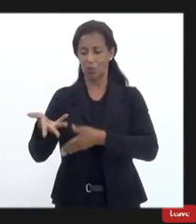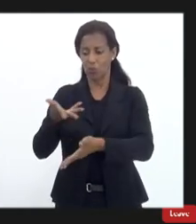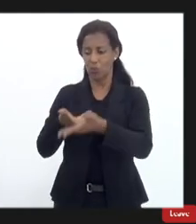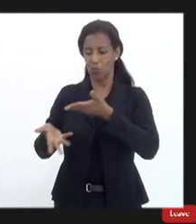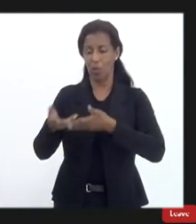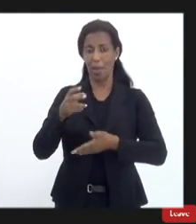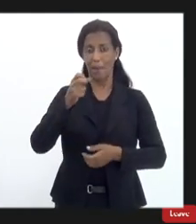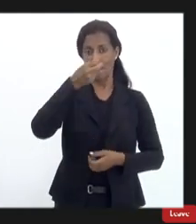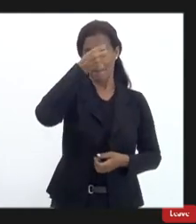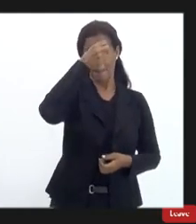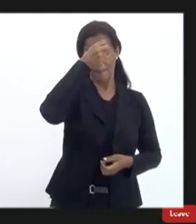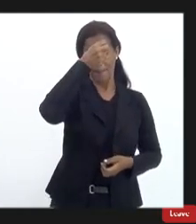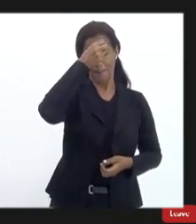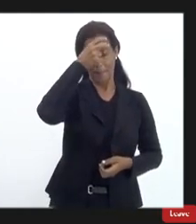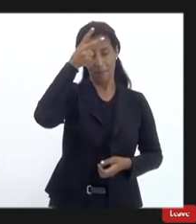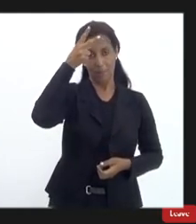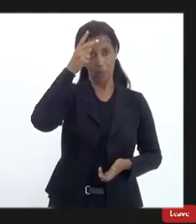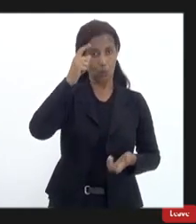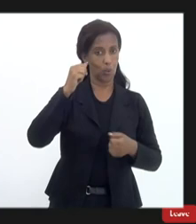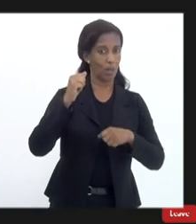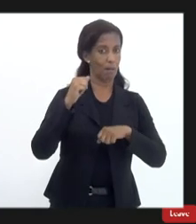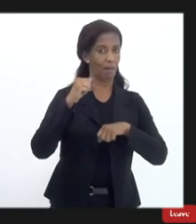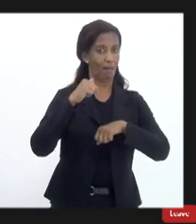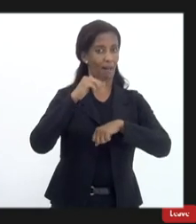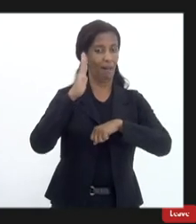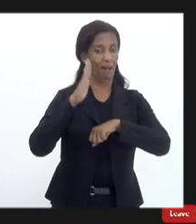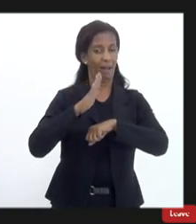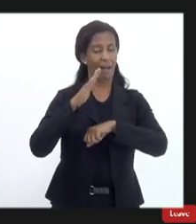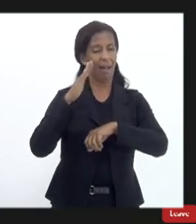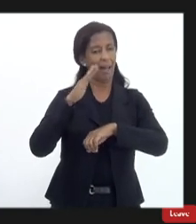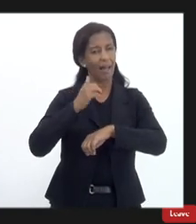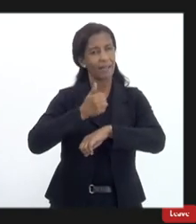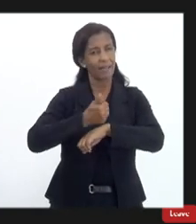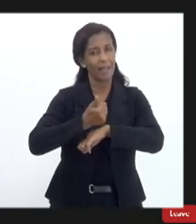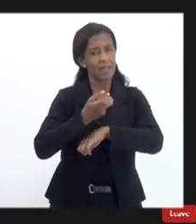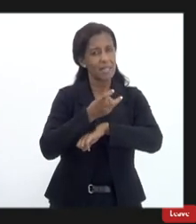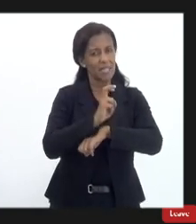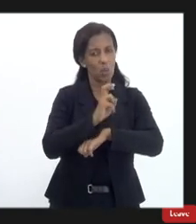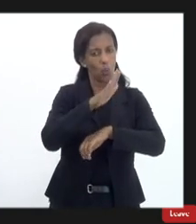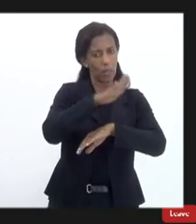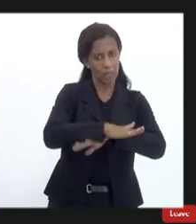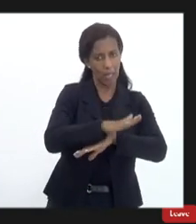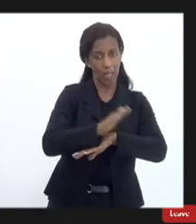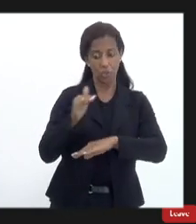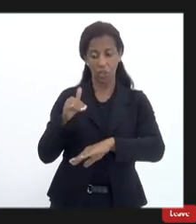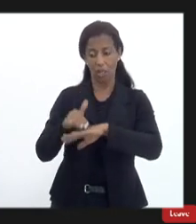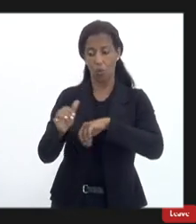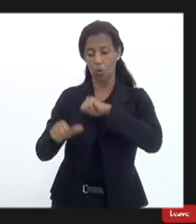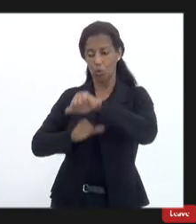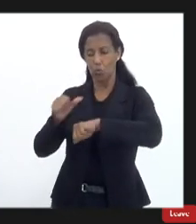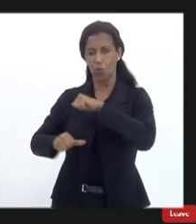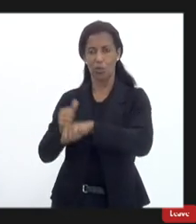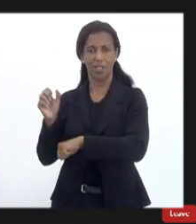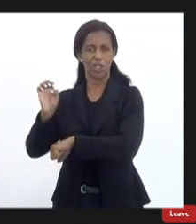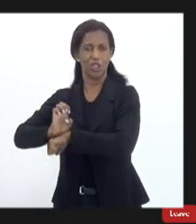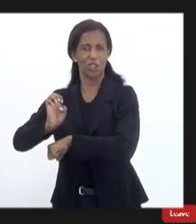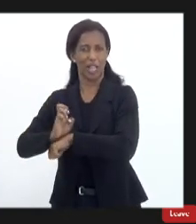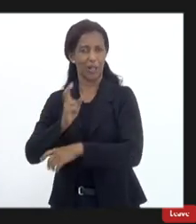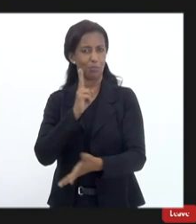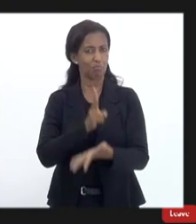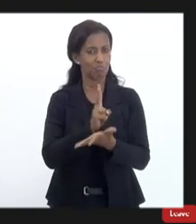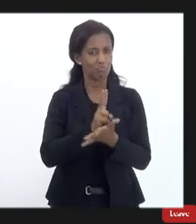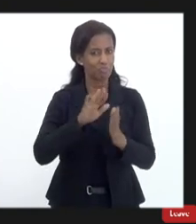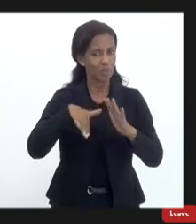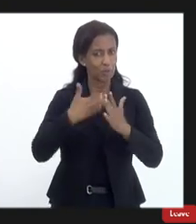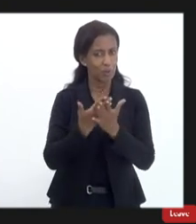município, que funciona até o horário da tarde, que muda para uma gestão estadual nas escolas compartilhadas. Então, a gente precisa, efetivamente, pensar